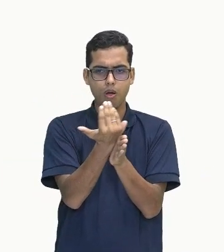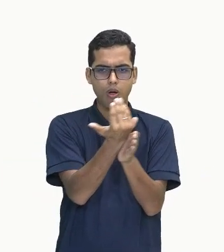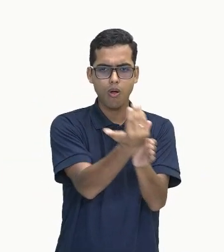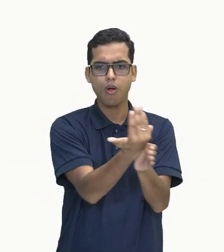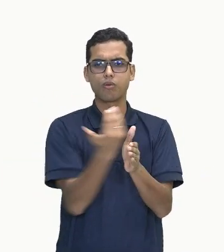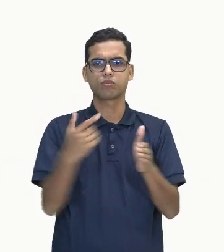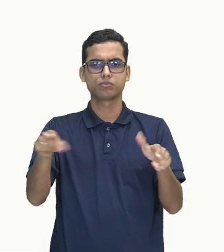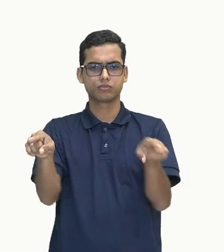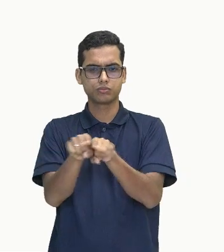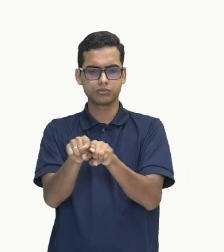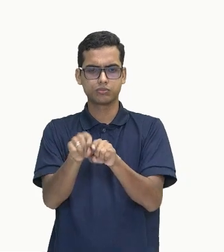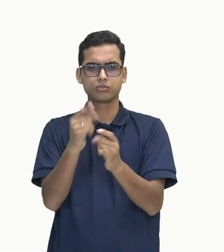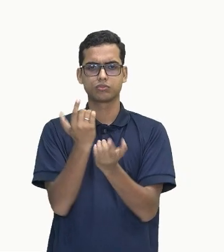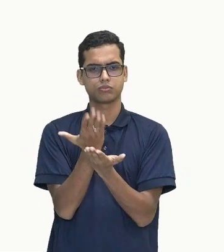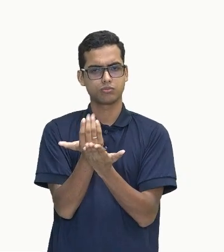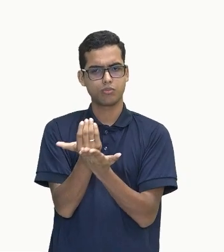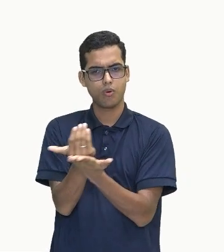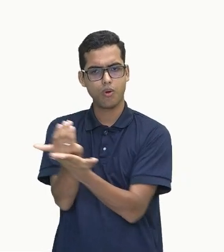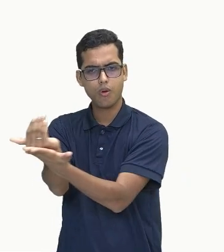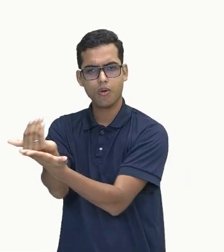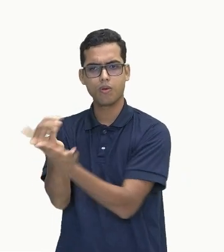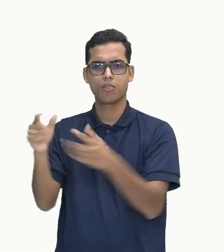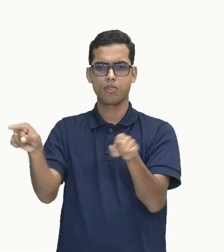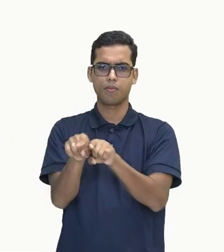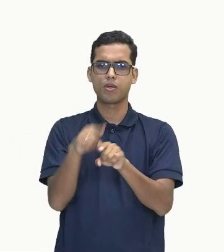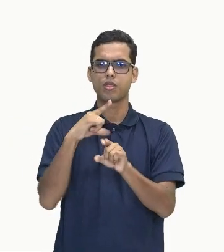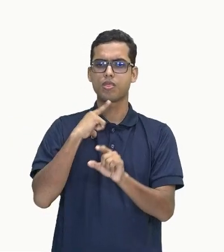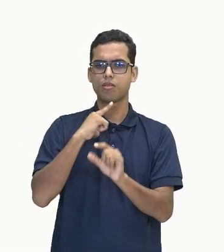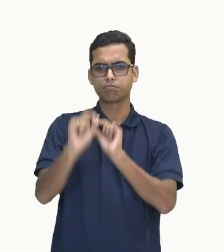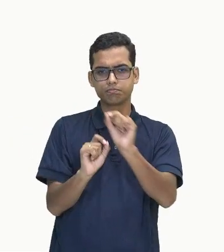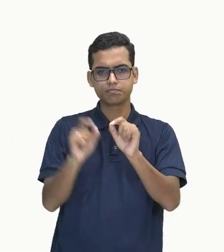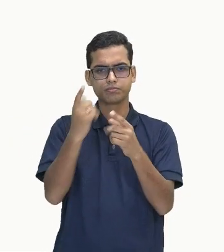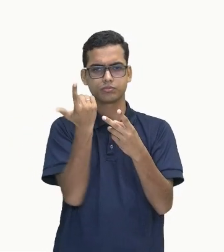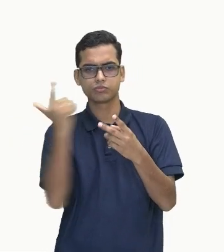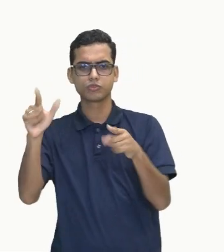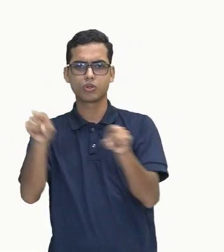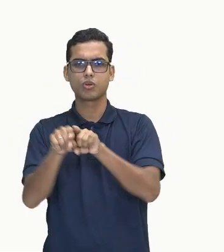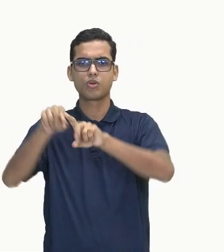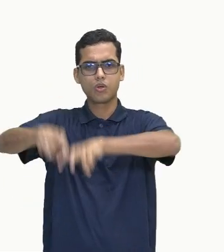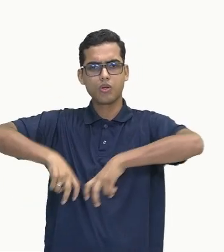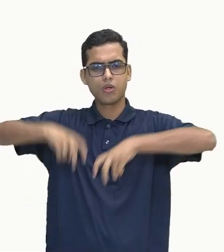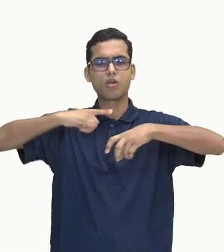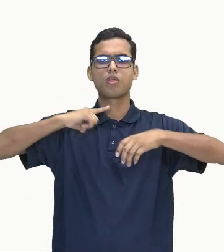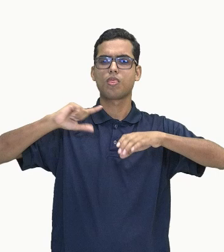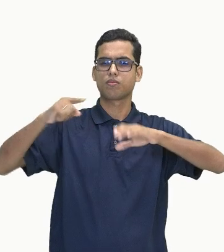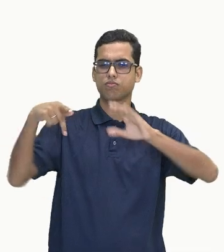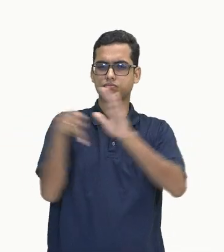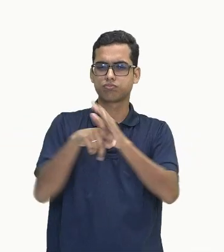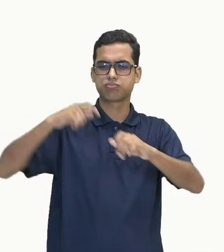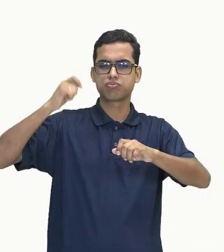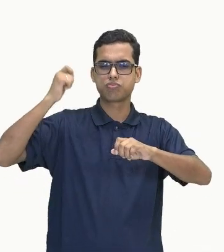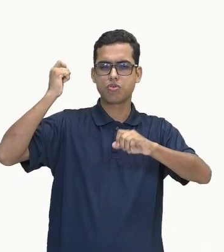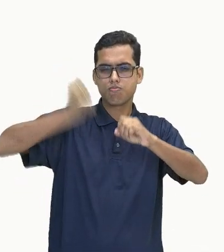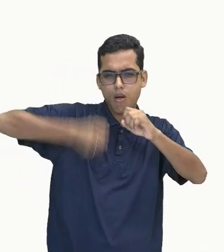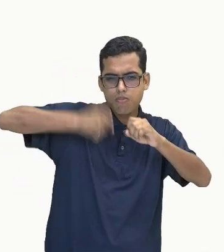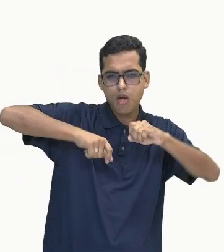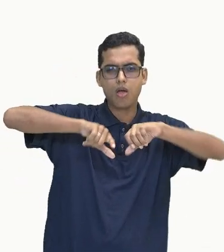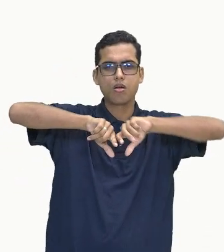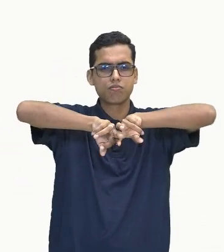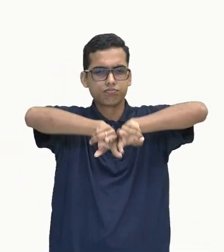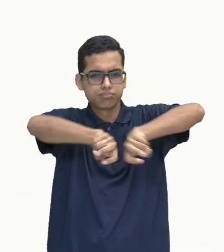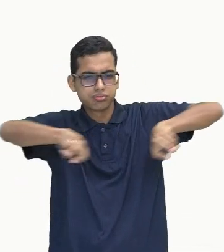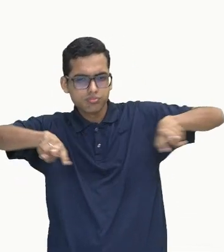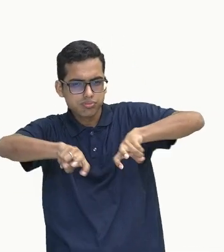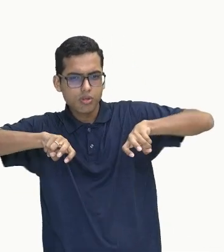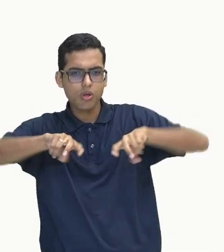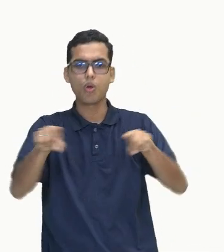calendários solares. Inovações difundidas ali pelo continente africano, pelo continente asiático e também pela Europa.